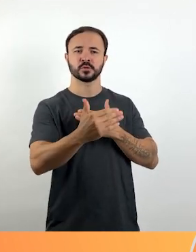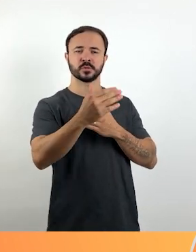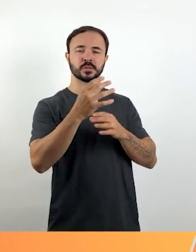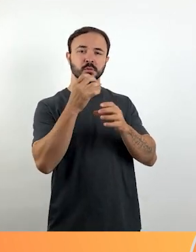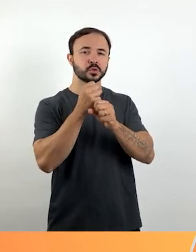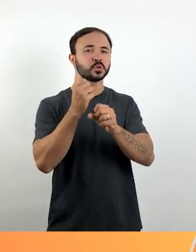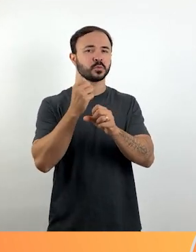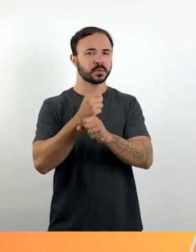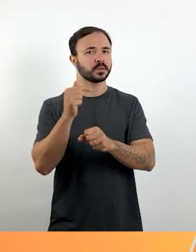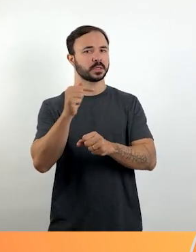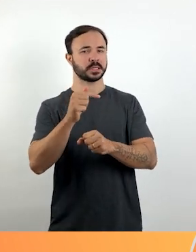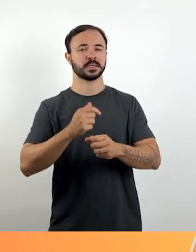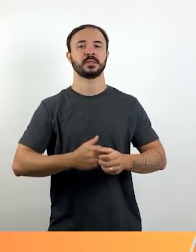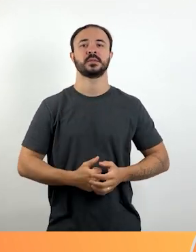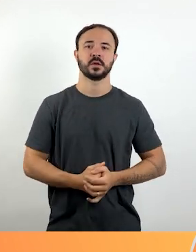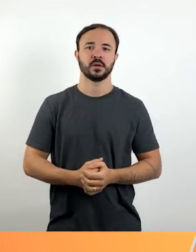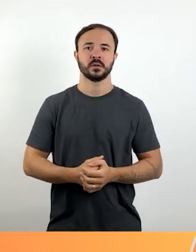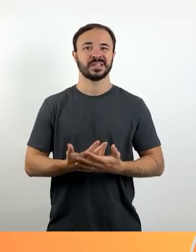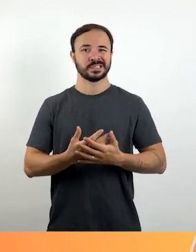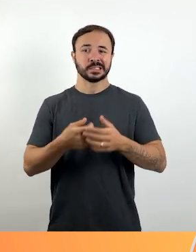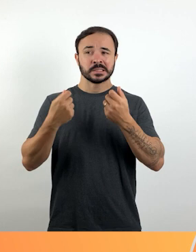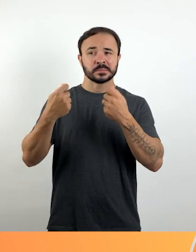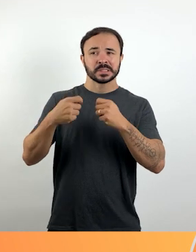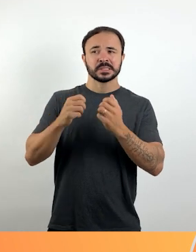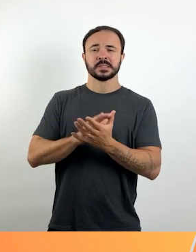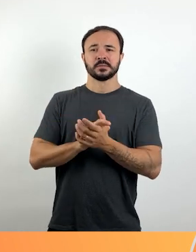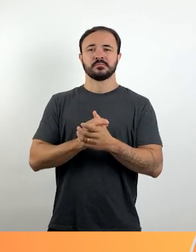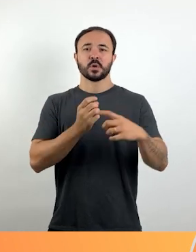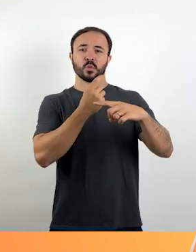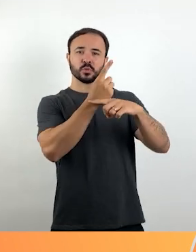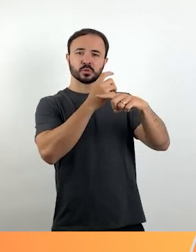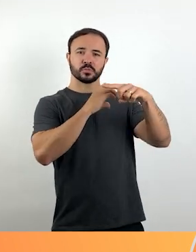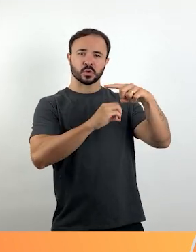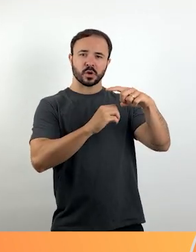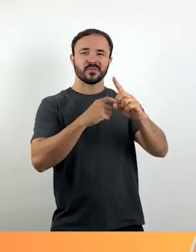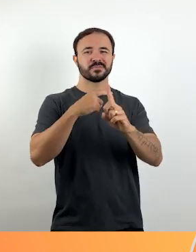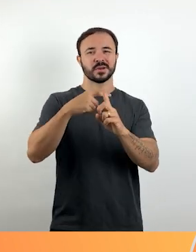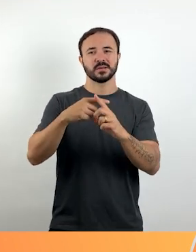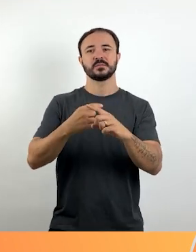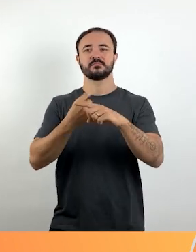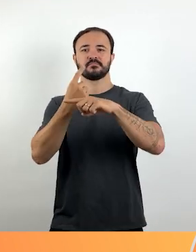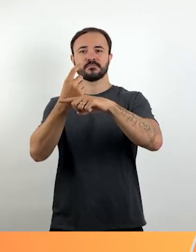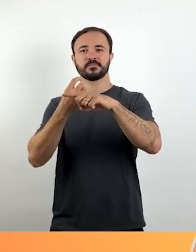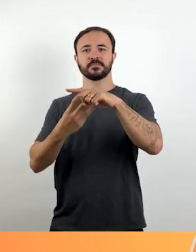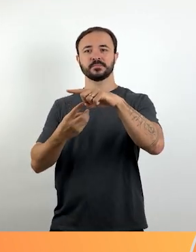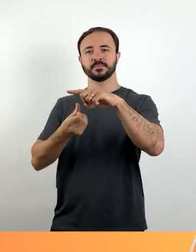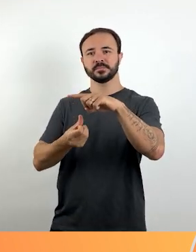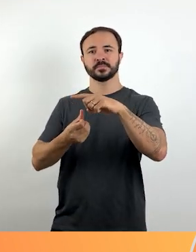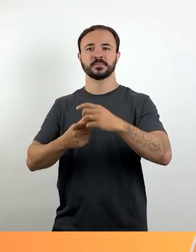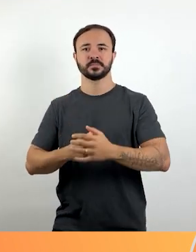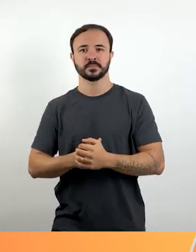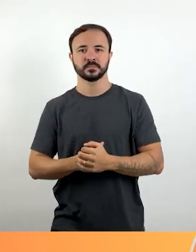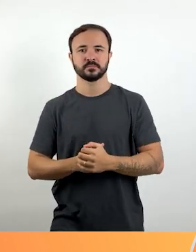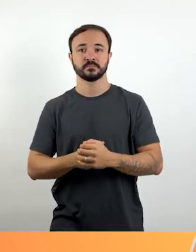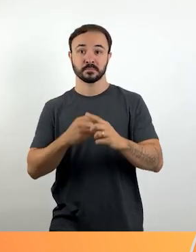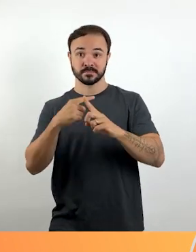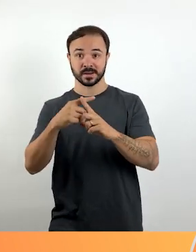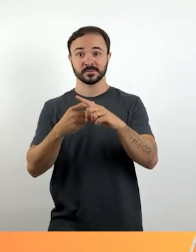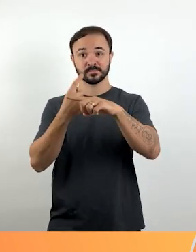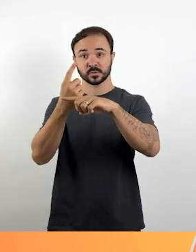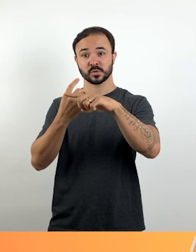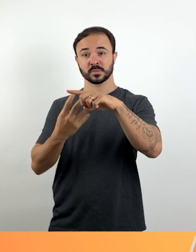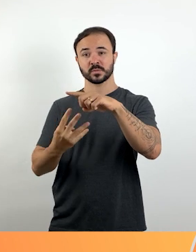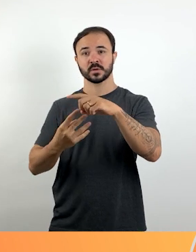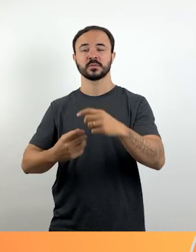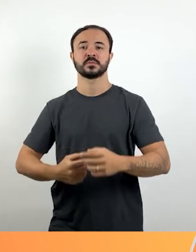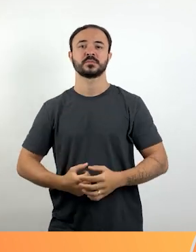aqui. Então, eu tenho que somar 1 sobre 9 mais 1 sobre 36 mais 1 sobre 4. São frações com um